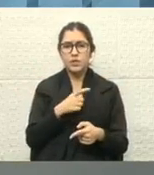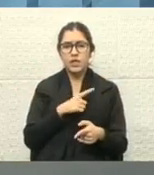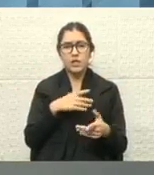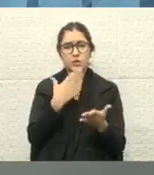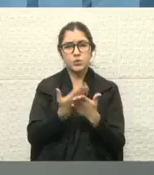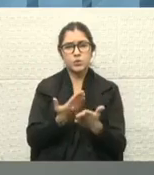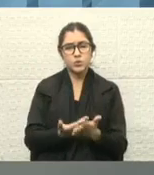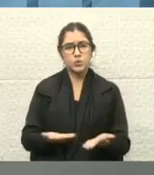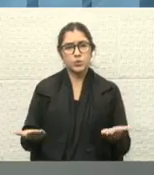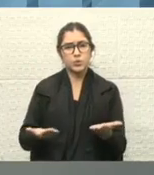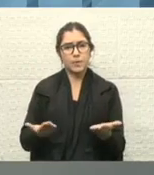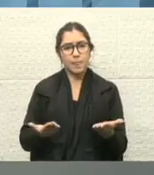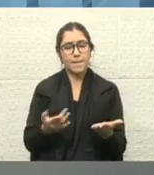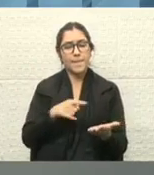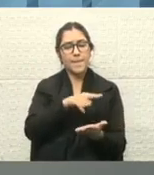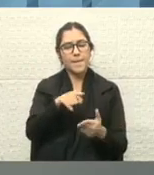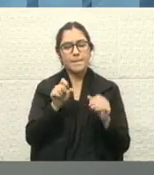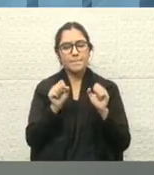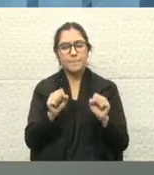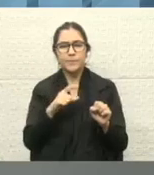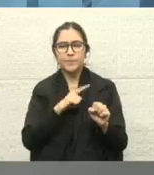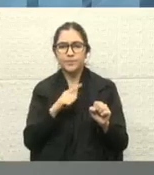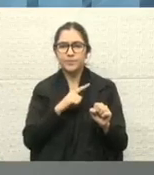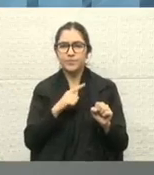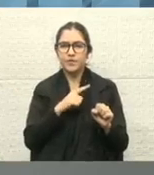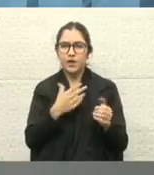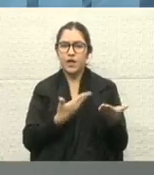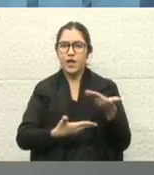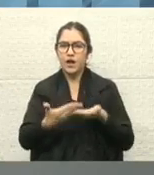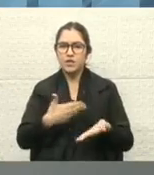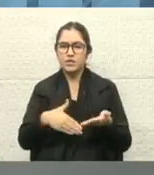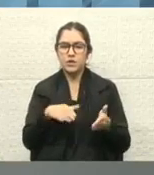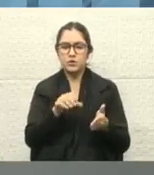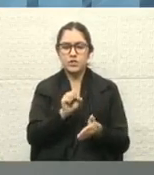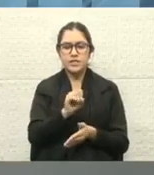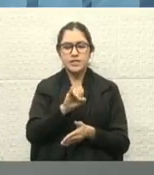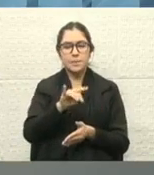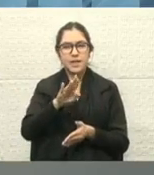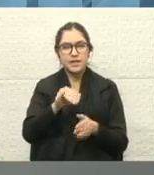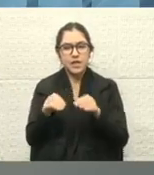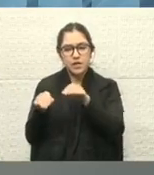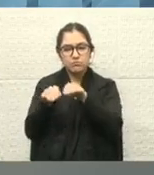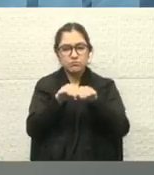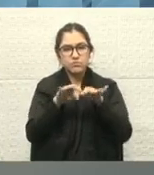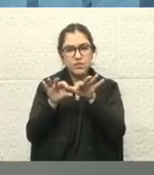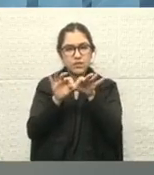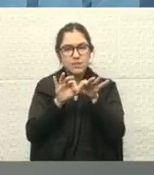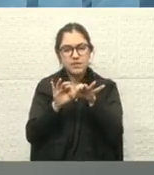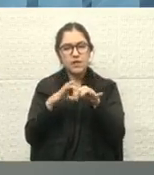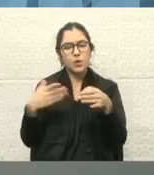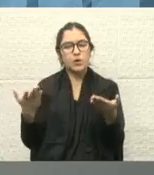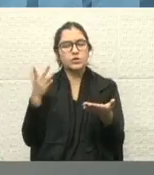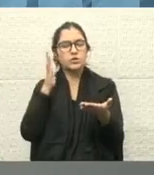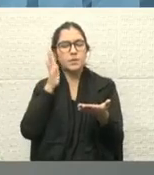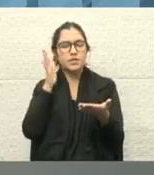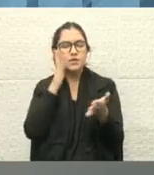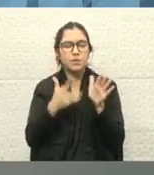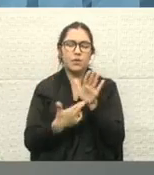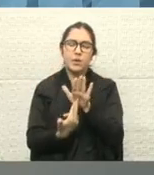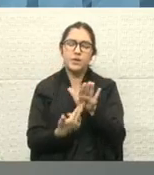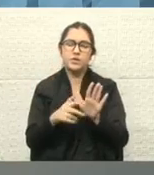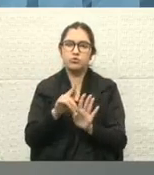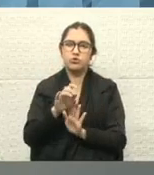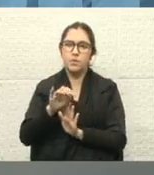sendo estudado. E ele vai possuir uma relação de simetria quando nós pensamos nas